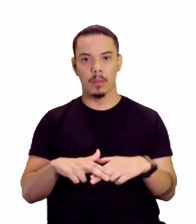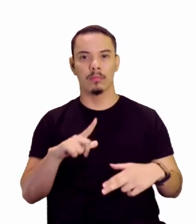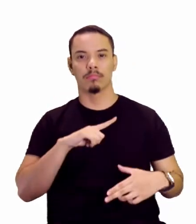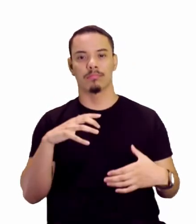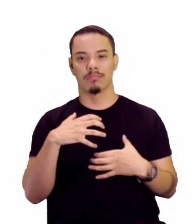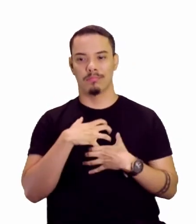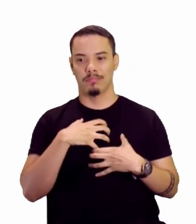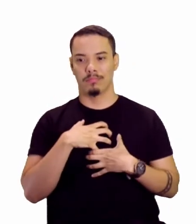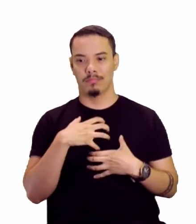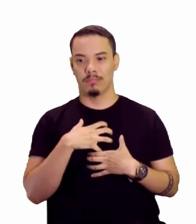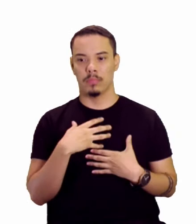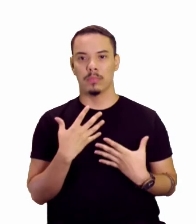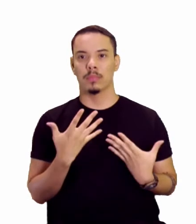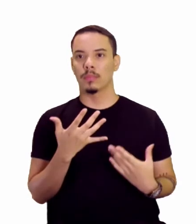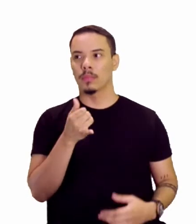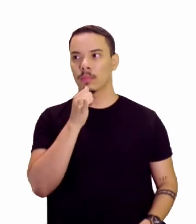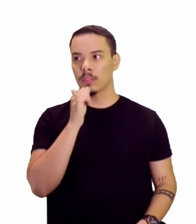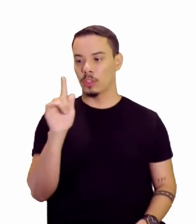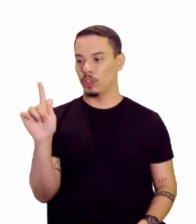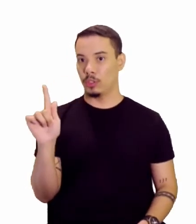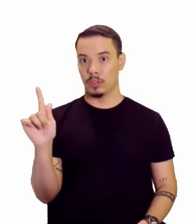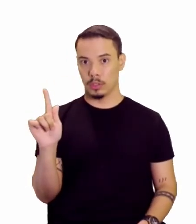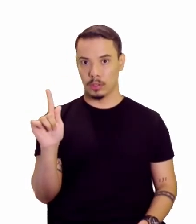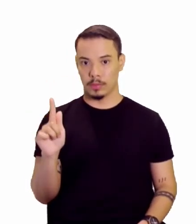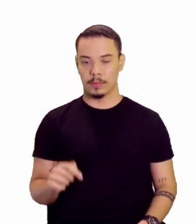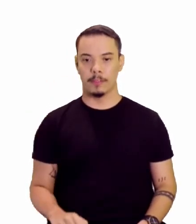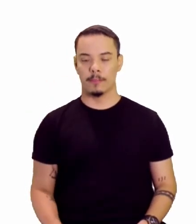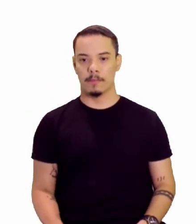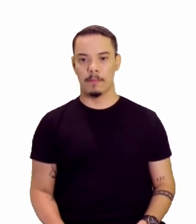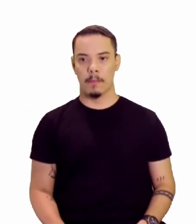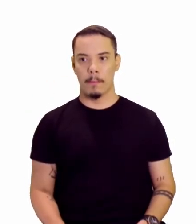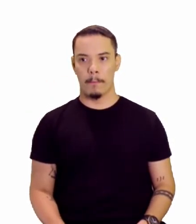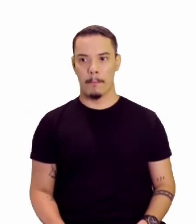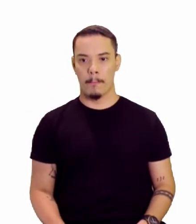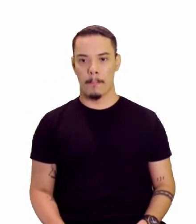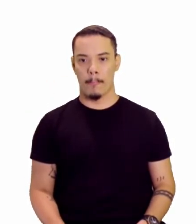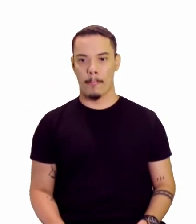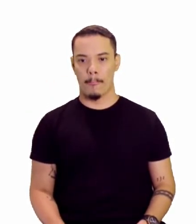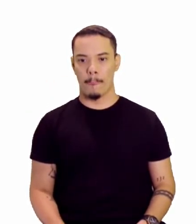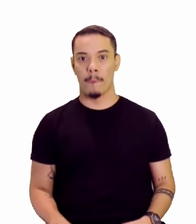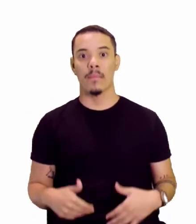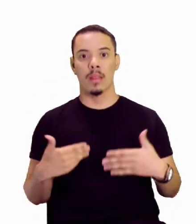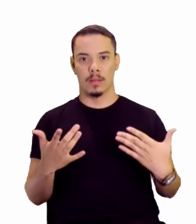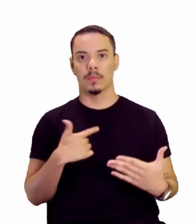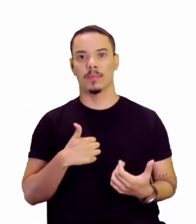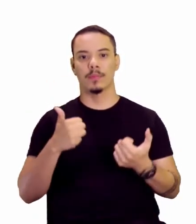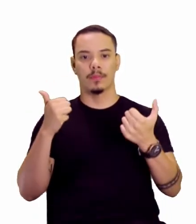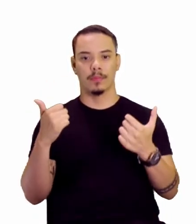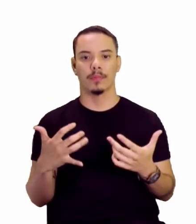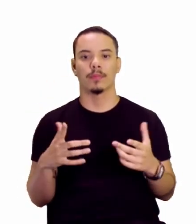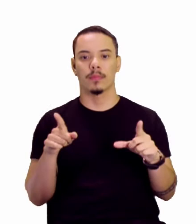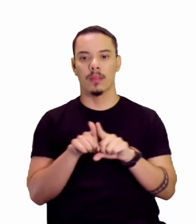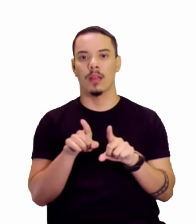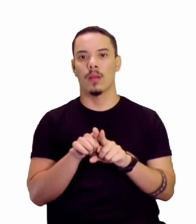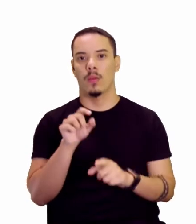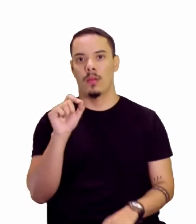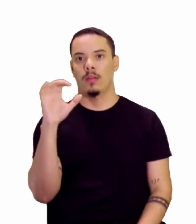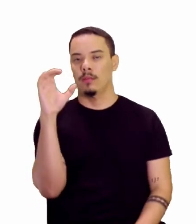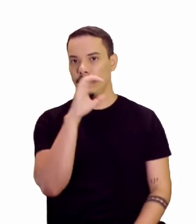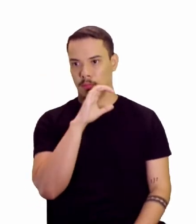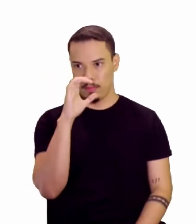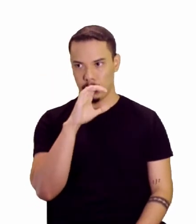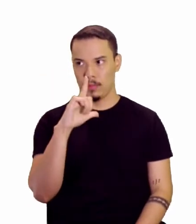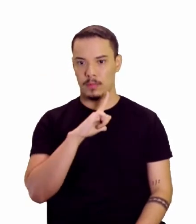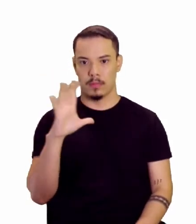sentido de G, certo? Mesmo sentido de G. Então eu posso falar, por exemplo, aqui, ó, que a nossa velocidade,